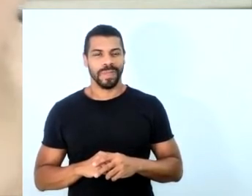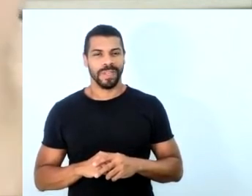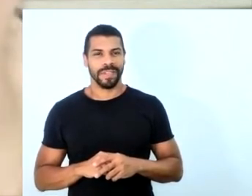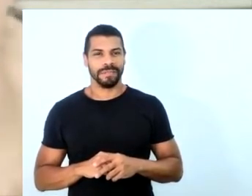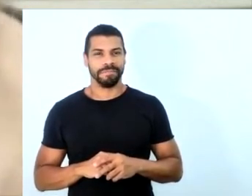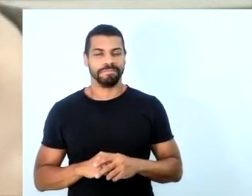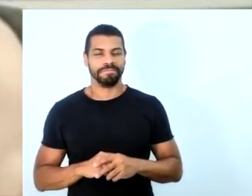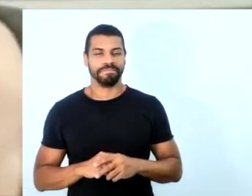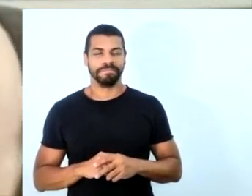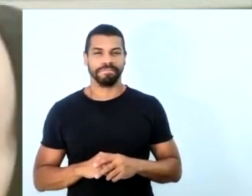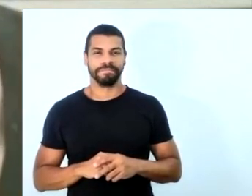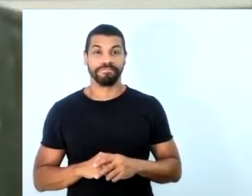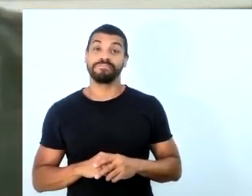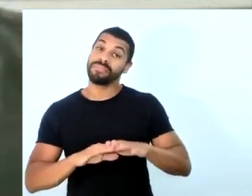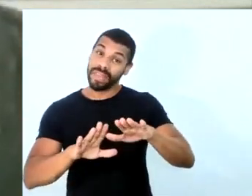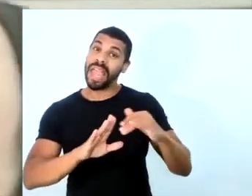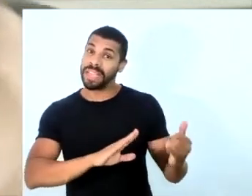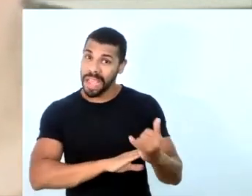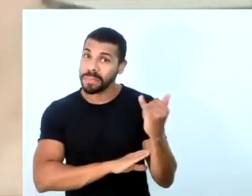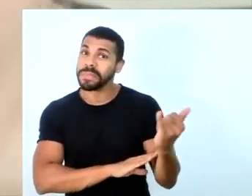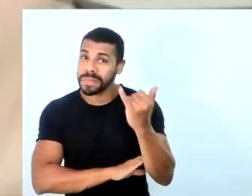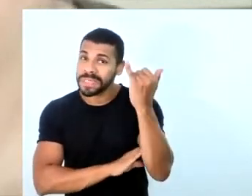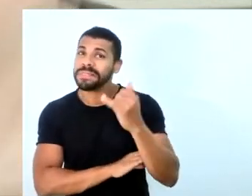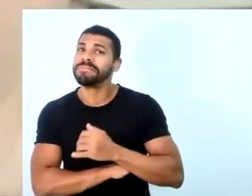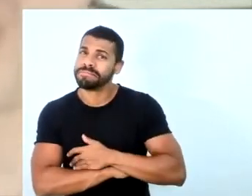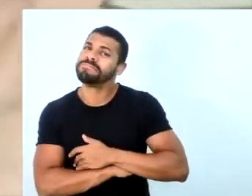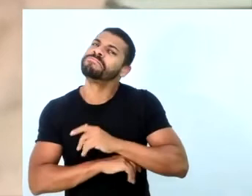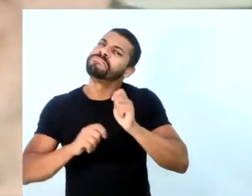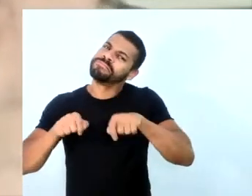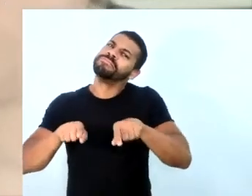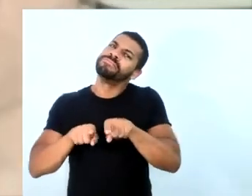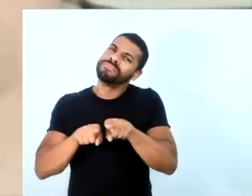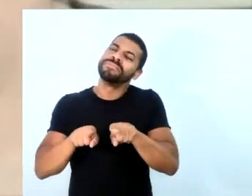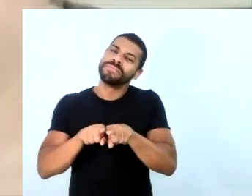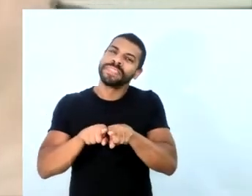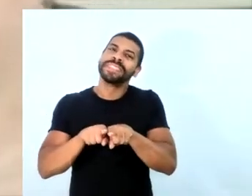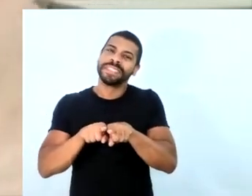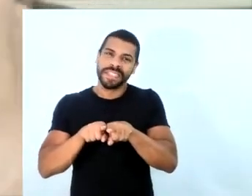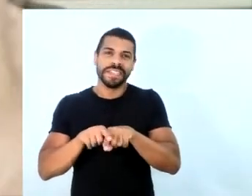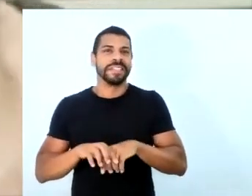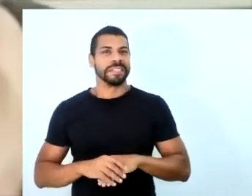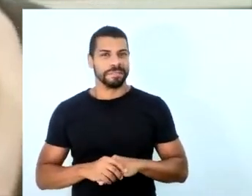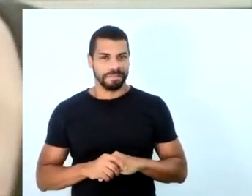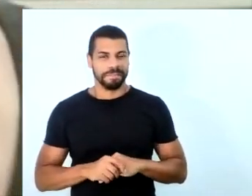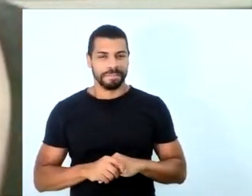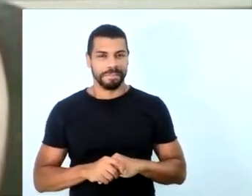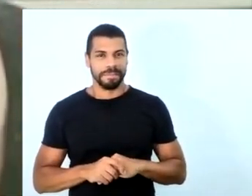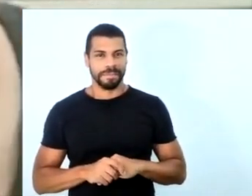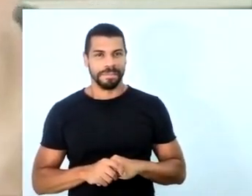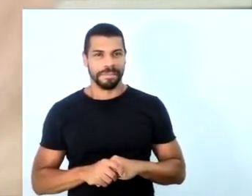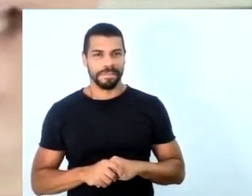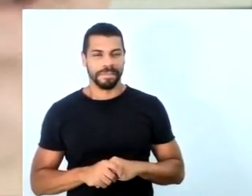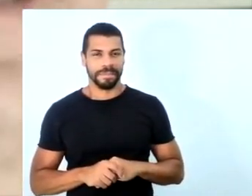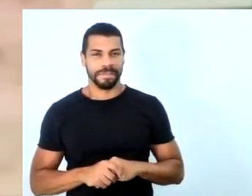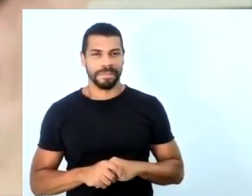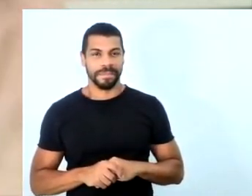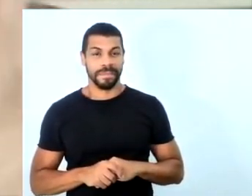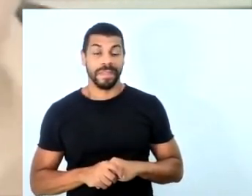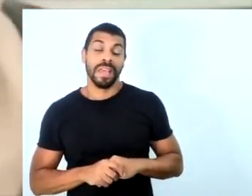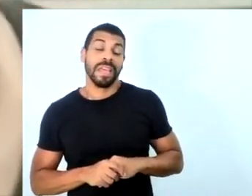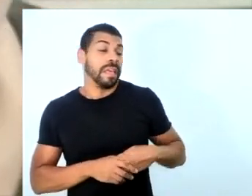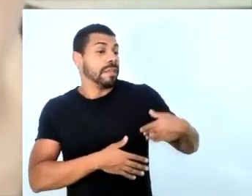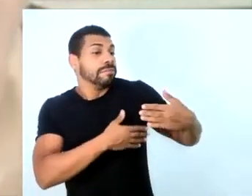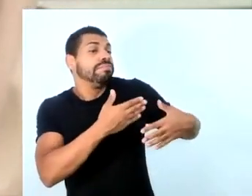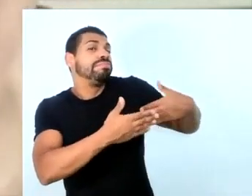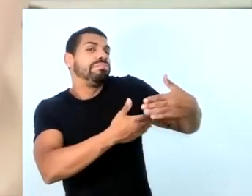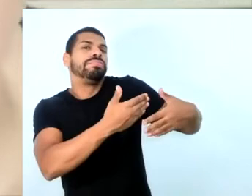Opa, soltei. Certo. Não, é importante também. E acho que é importante porque você qualifica isso como também uma experiência coletiva, uma